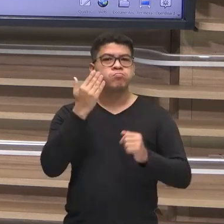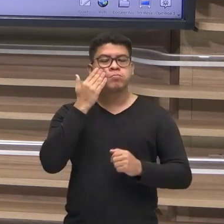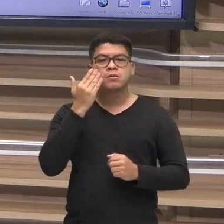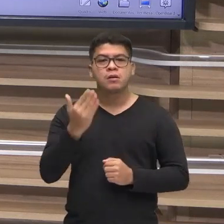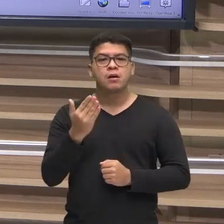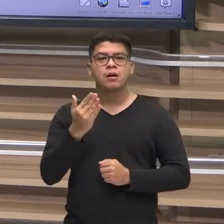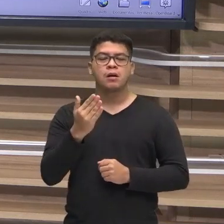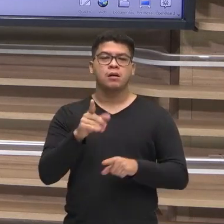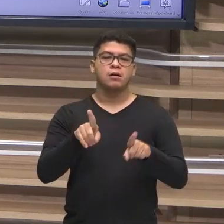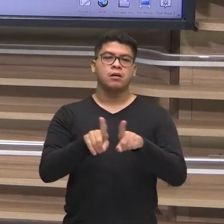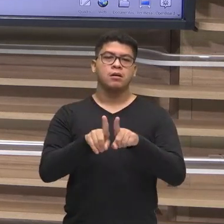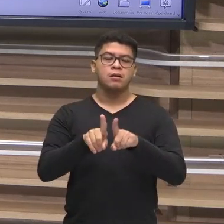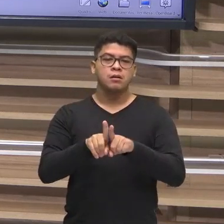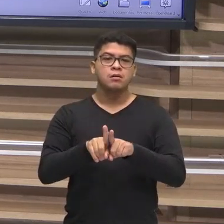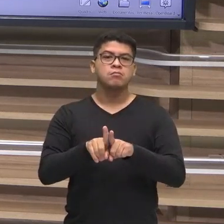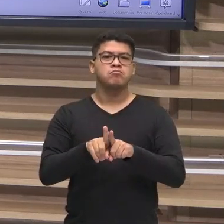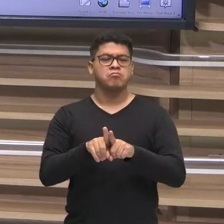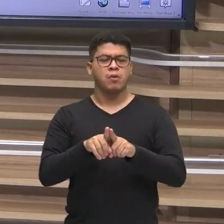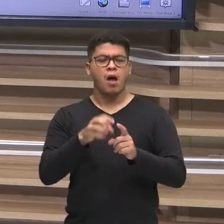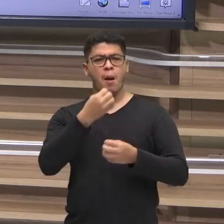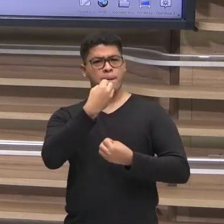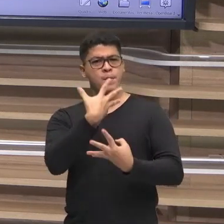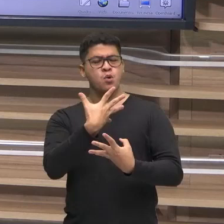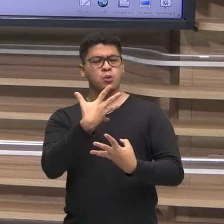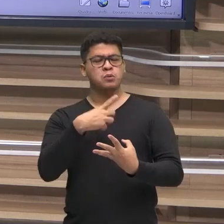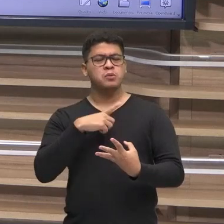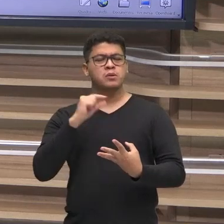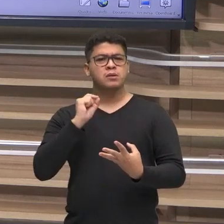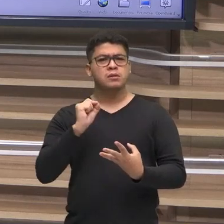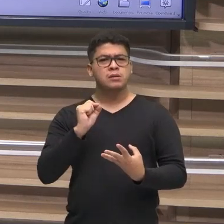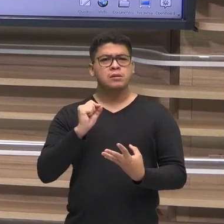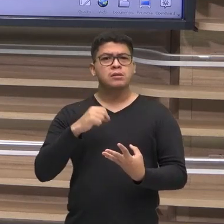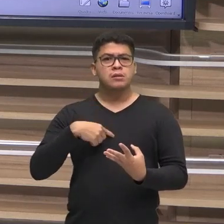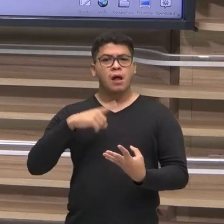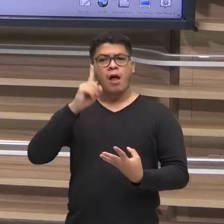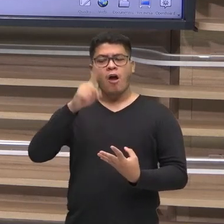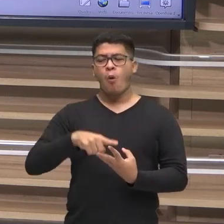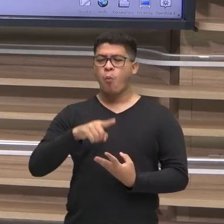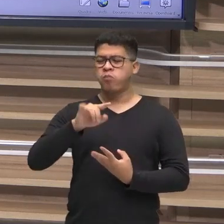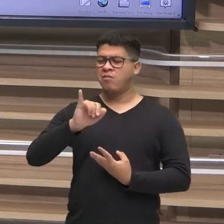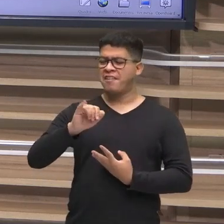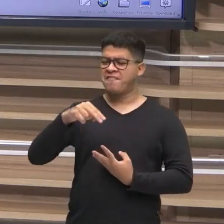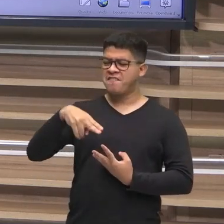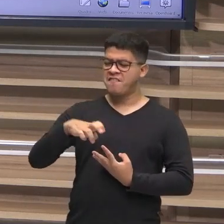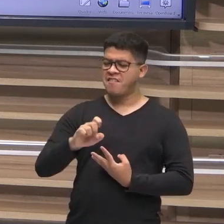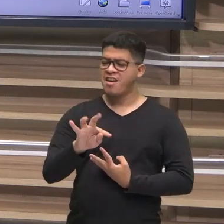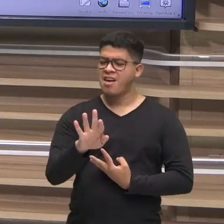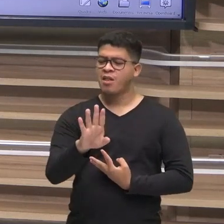lírico coloca isso como algo bom, não é que ele sente em seu interior. É um